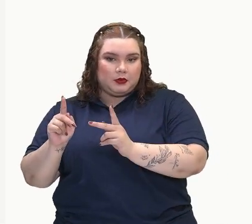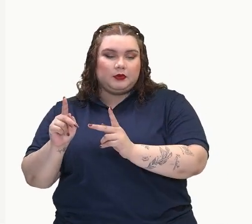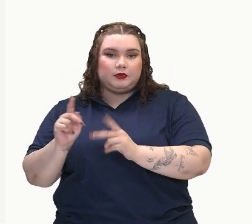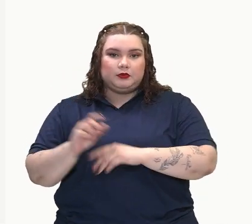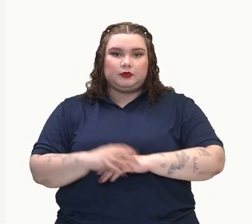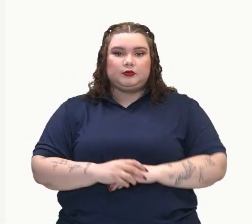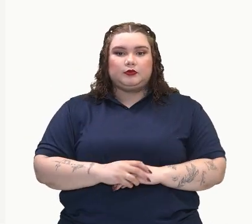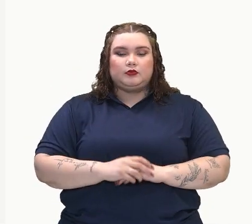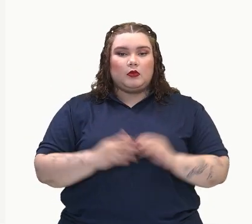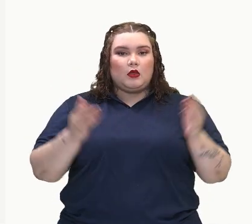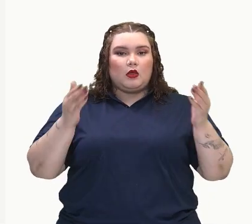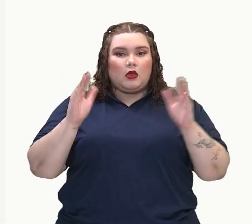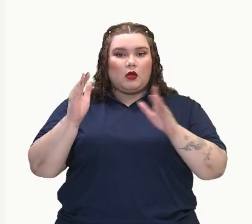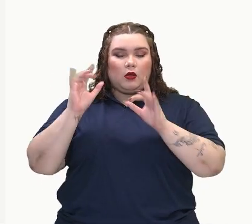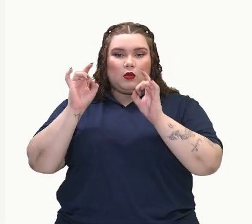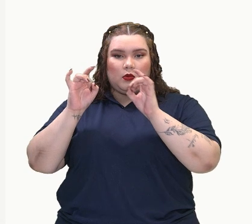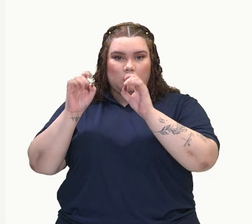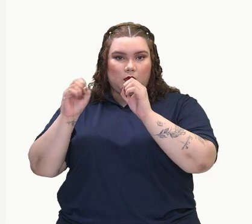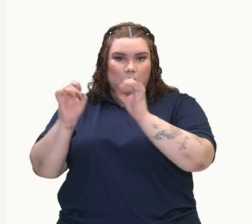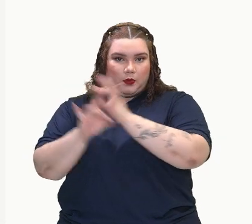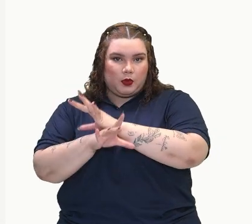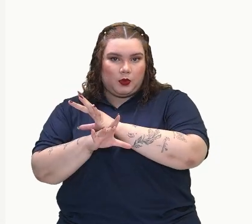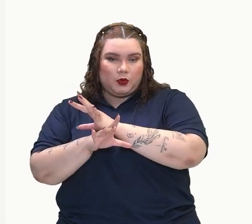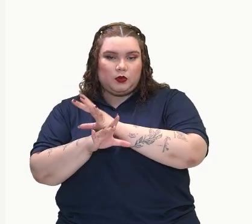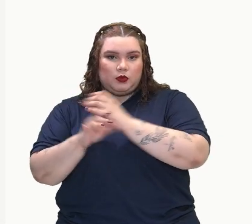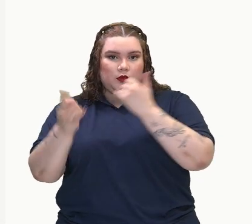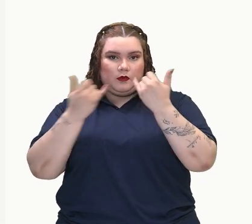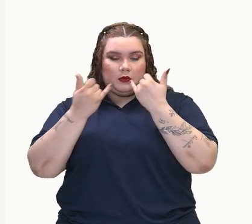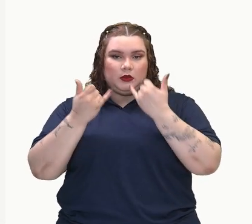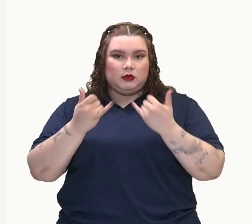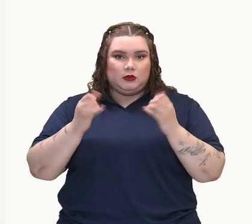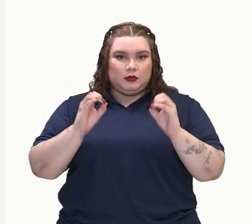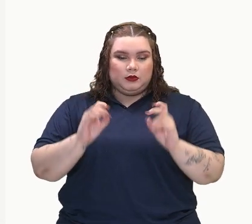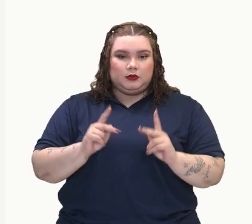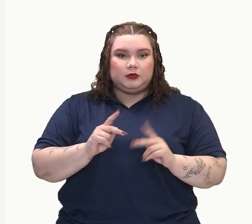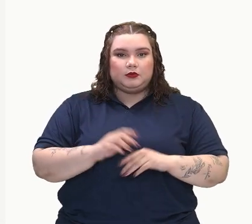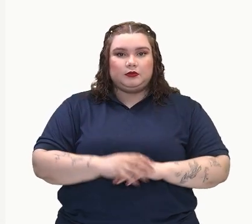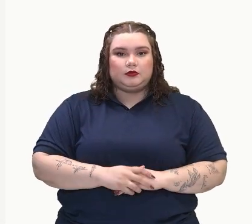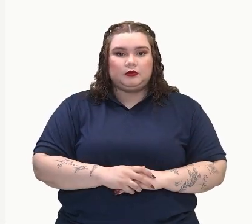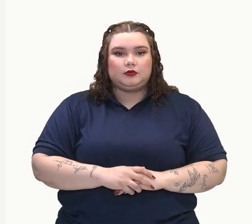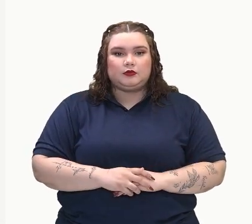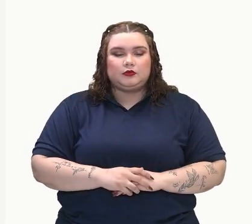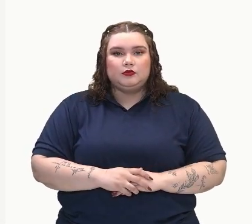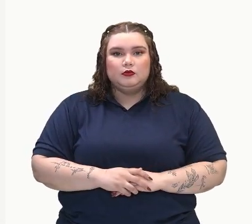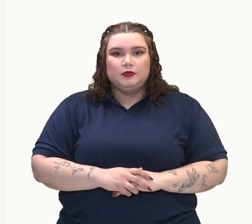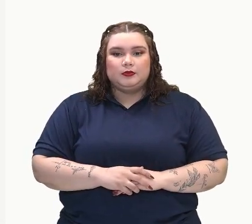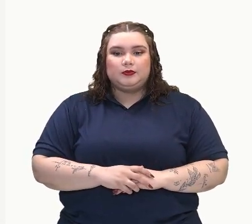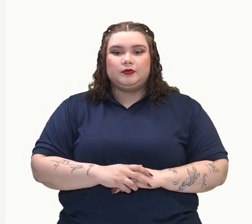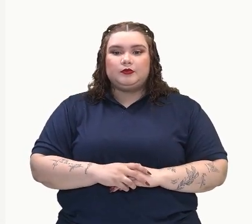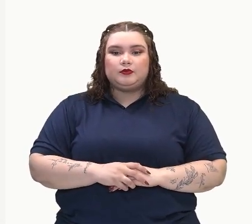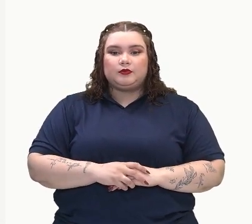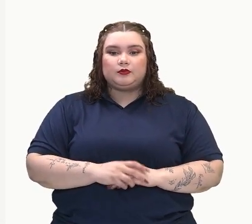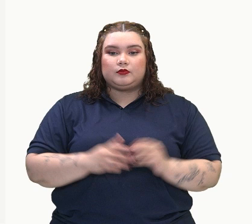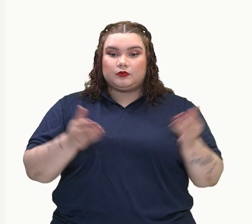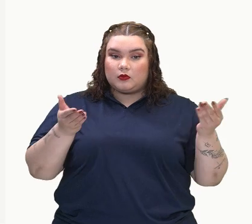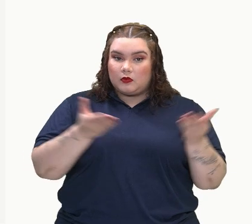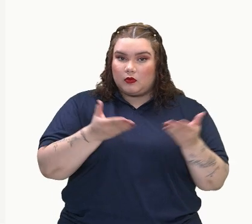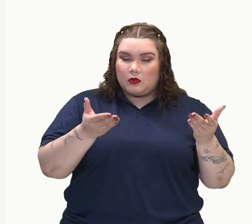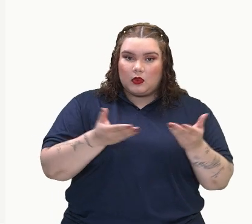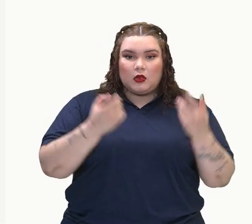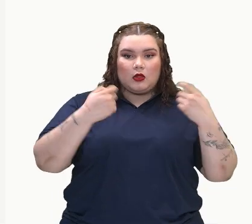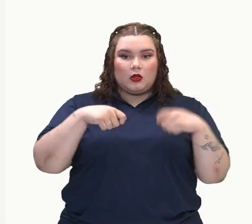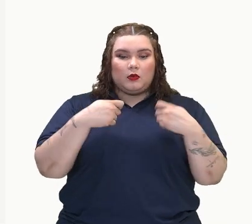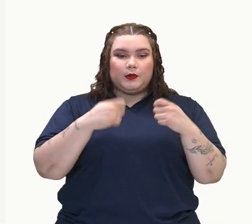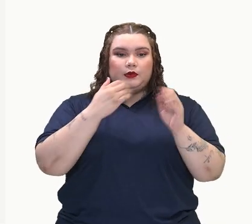raio. Beleza, metade do problema já está em passo dos dados, né? De posse dos dados. Agora eu tenho que